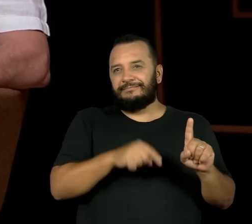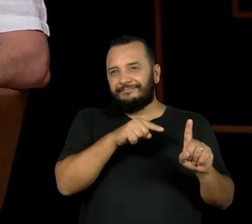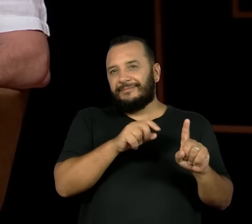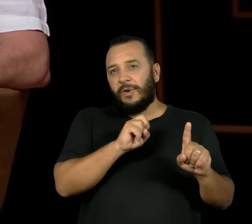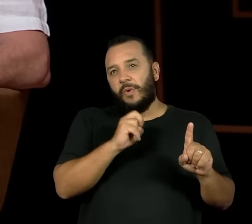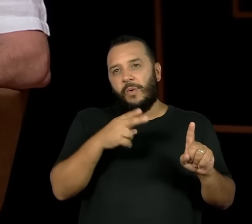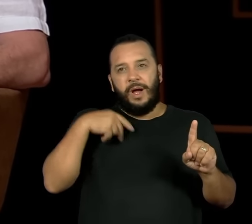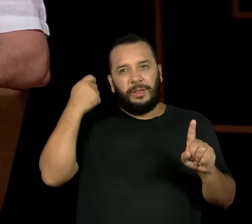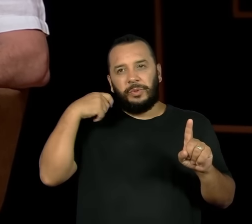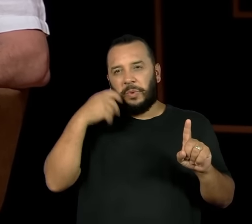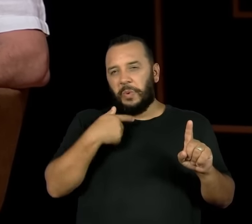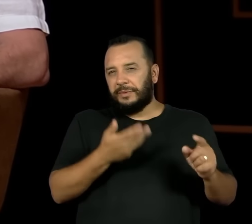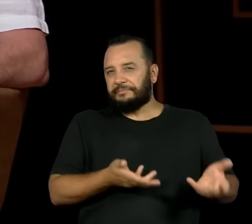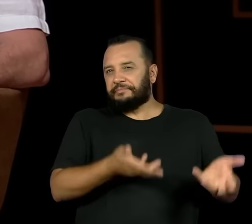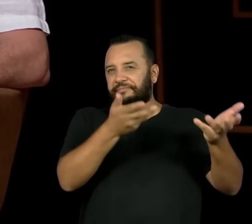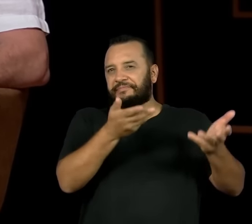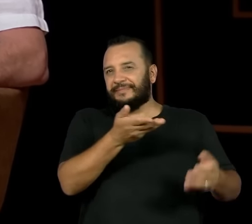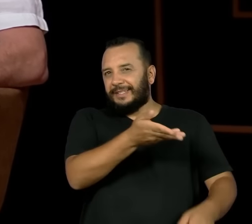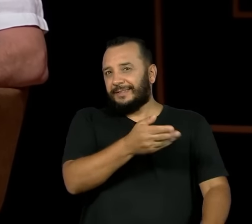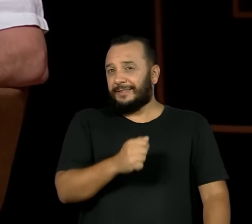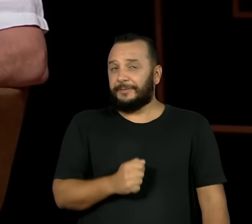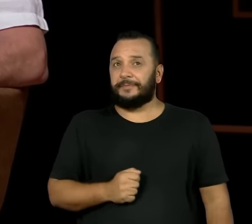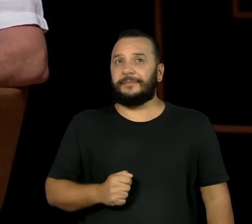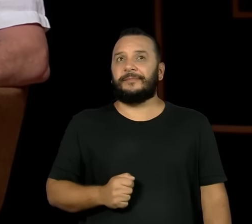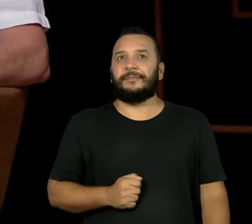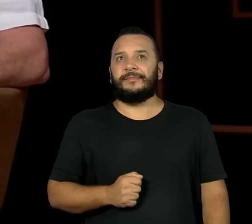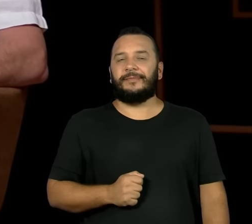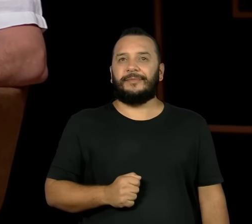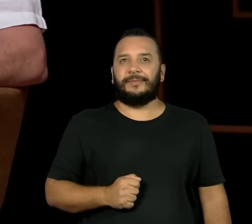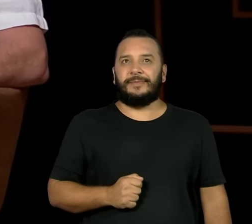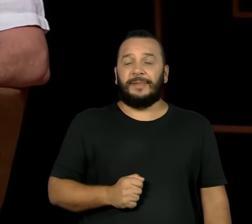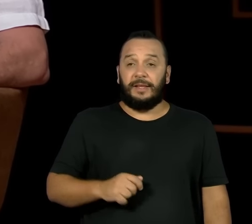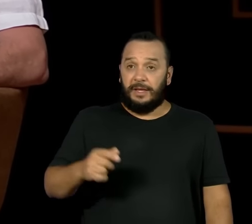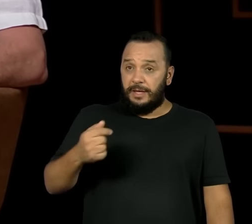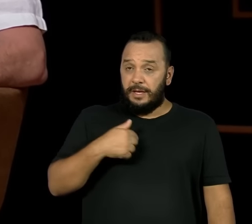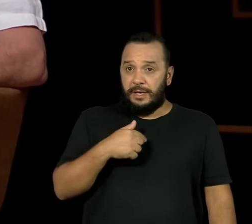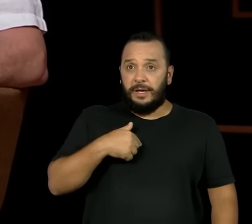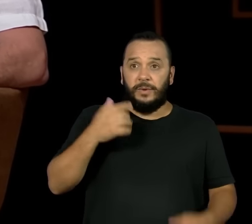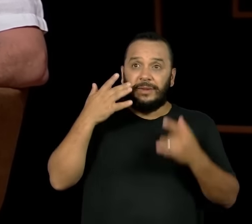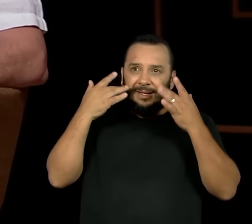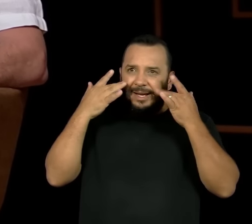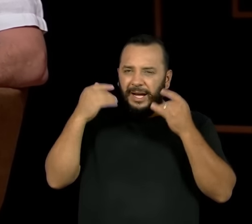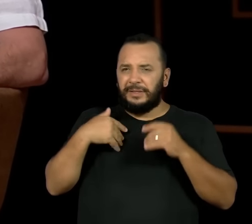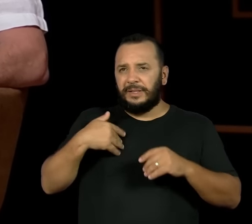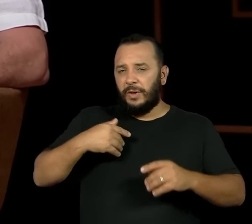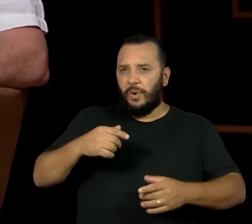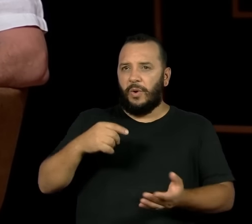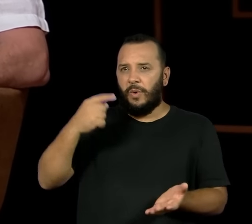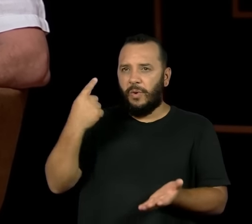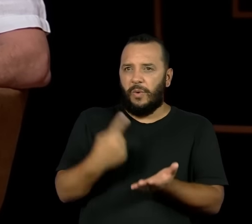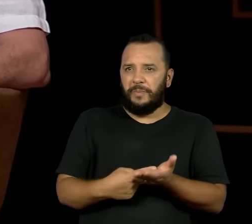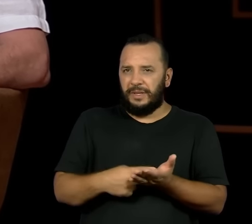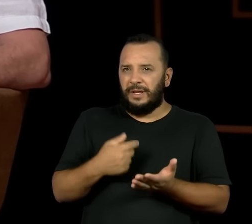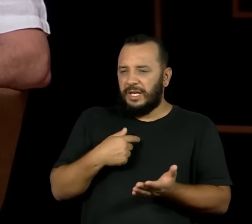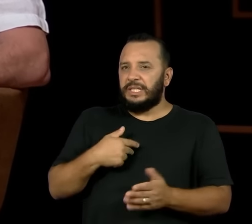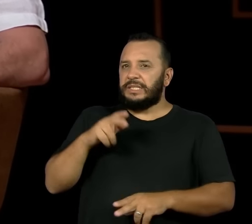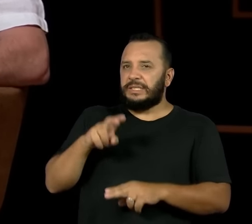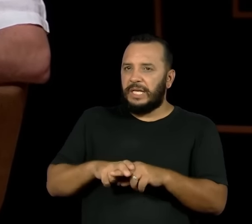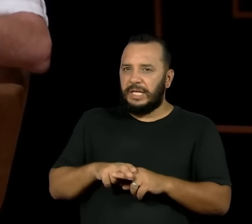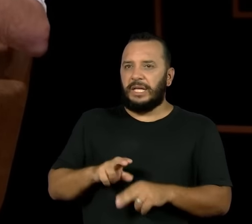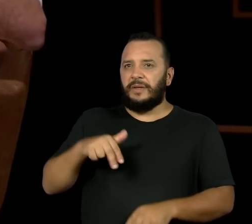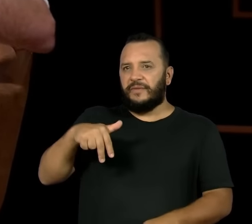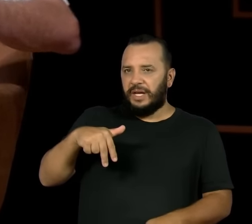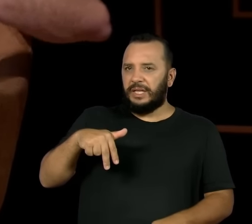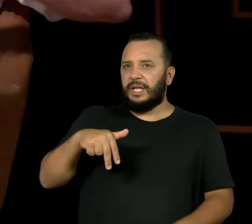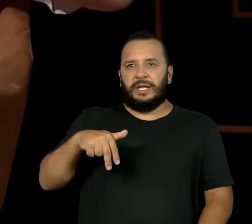eu nenhuma das duas peças eu quei os atores sabe Uhum agora senta agora levanta agora faz isso tá não